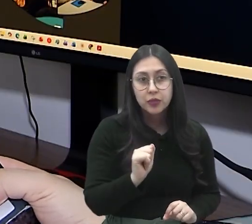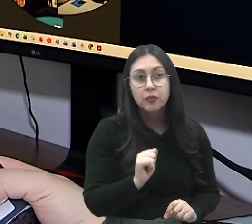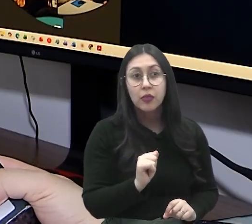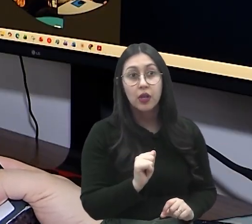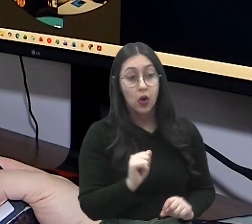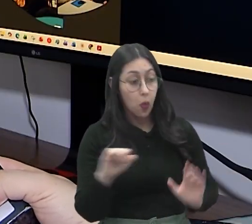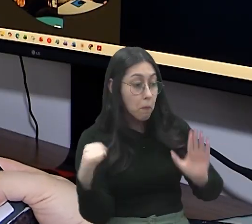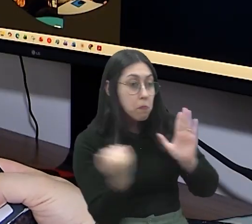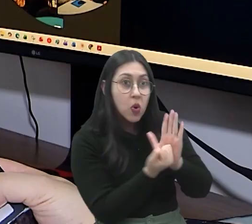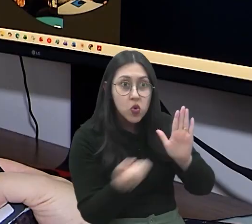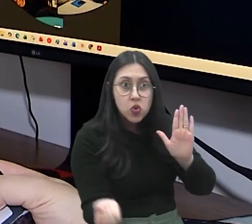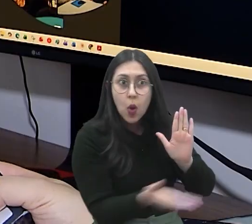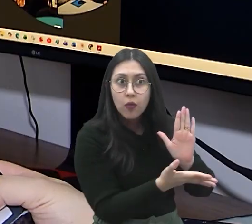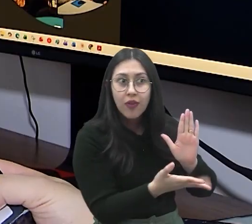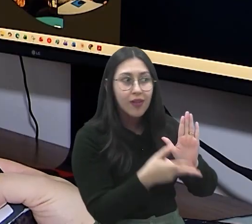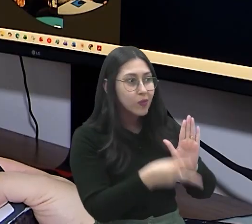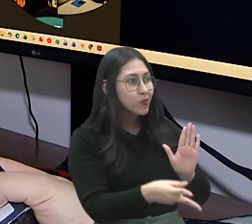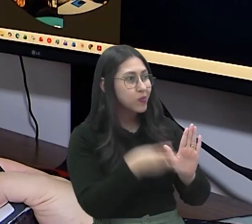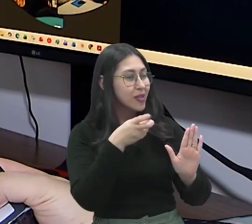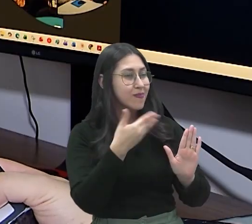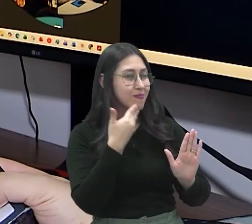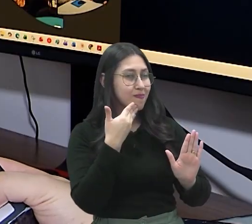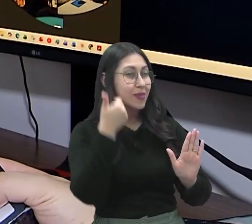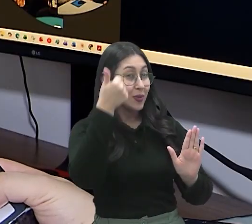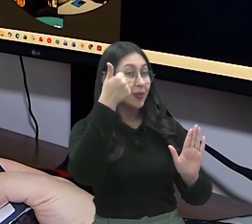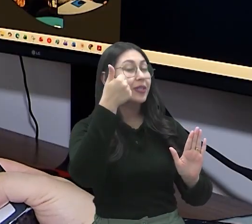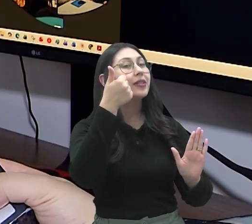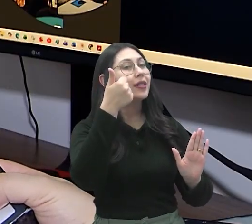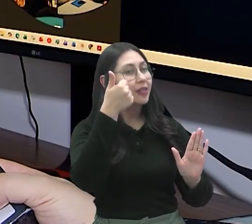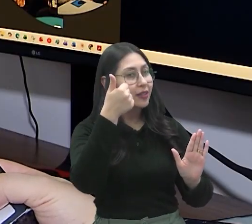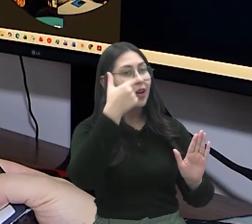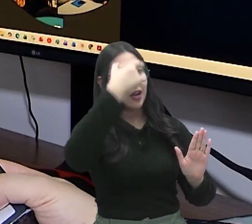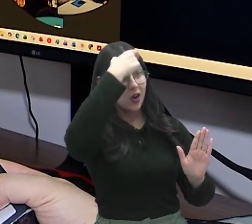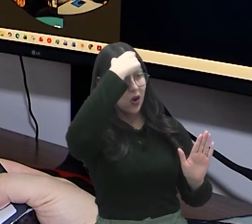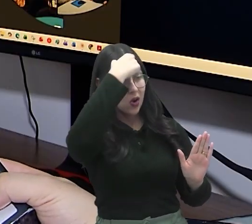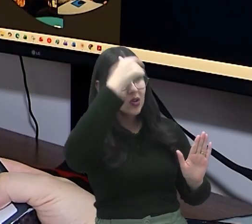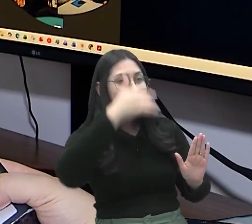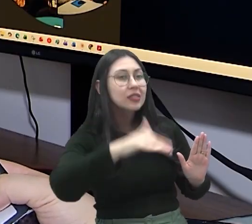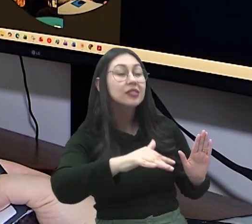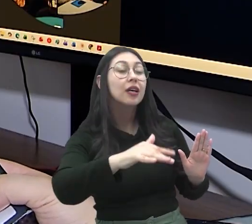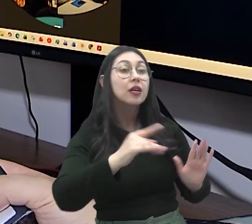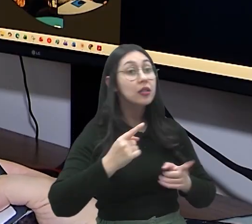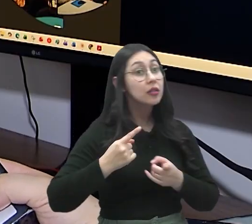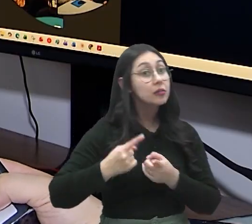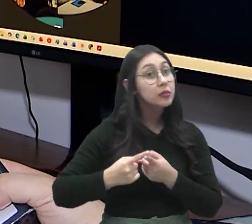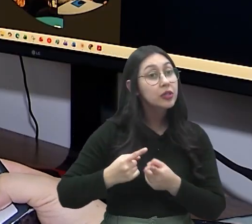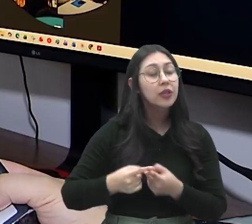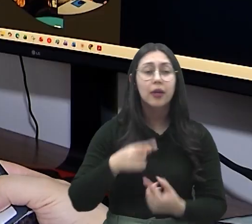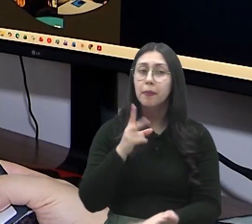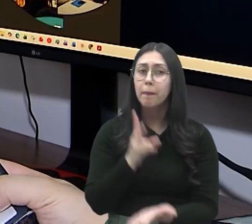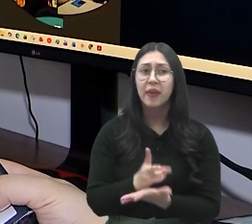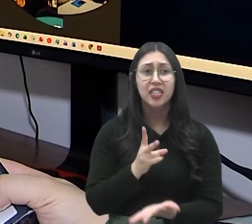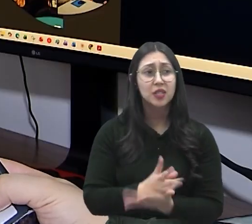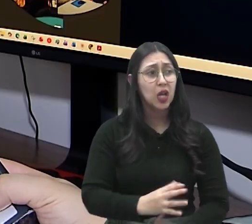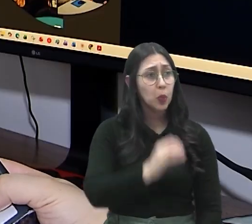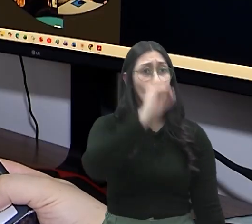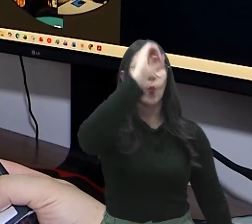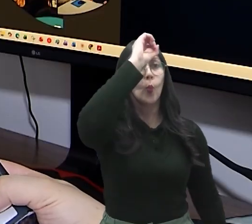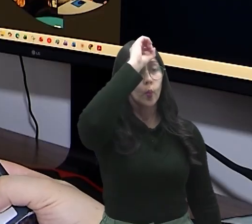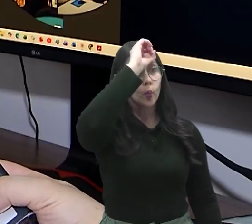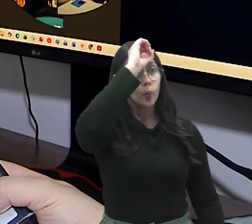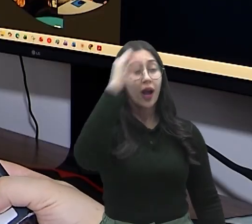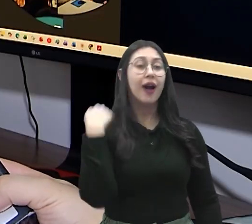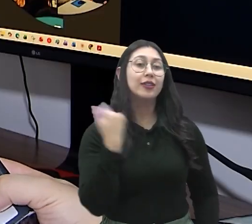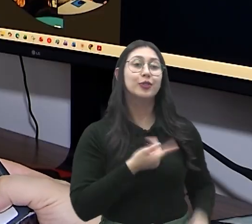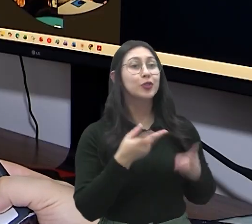começarem a utilizá-lo, ela vai perceber essa melhoria na vida dela, de conscientização, porque por mais que a pessoa não